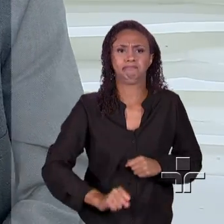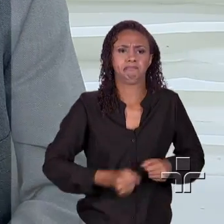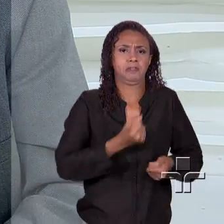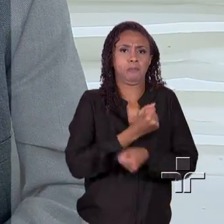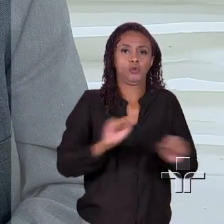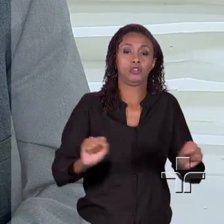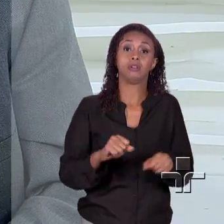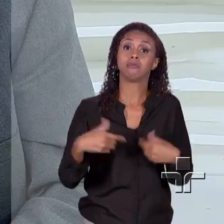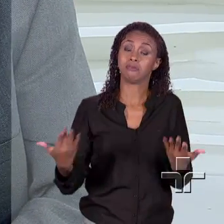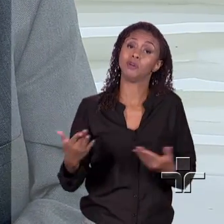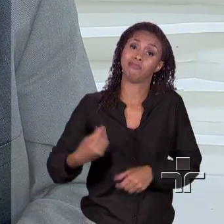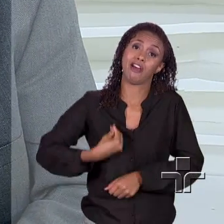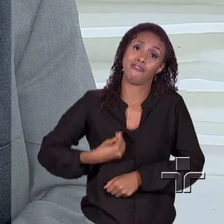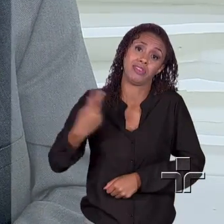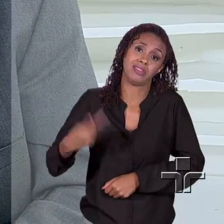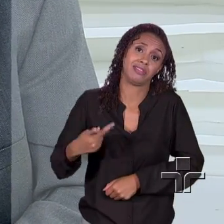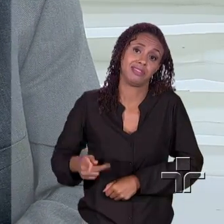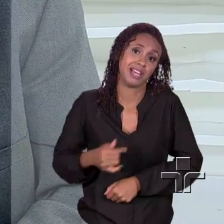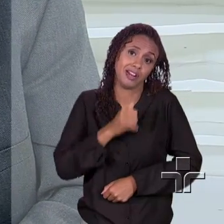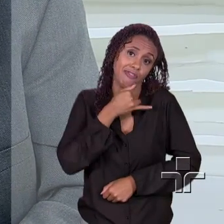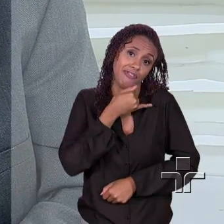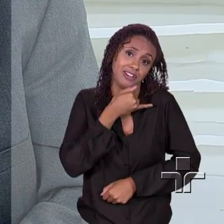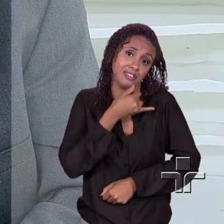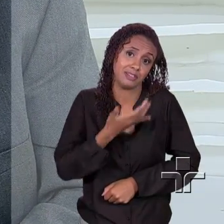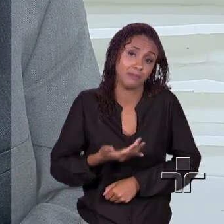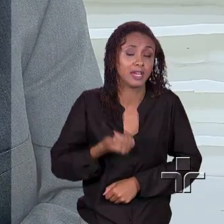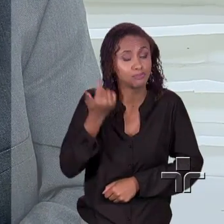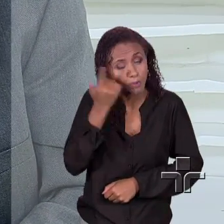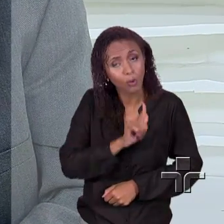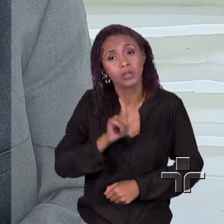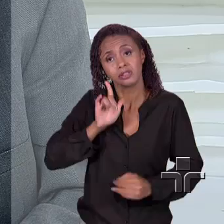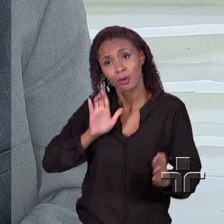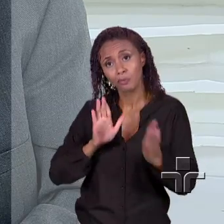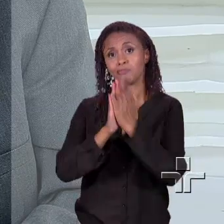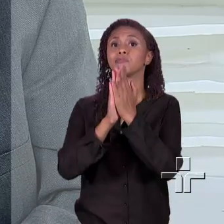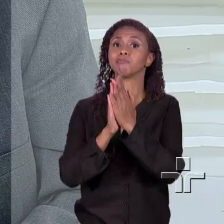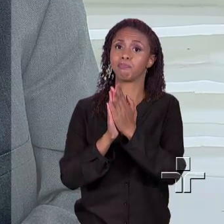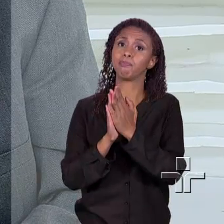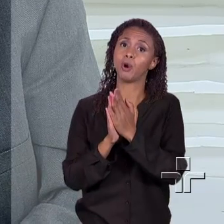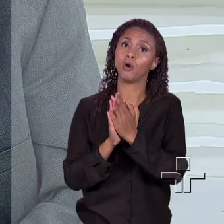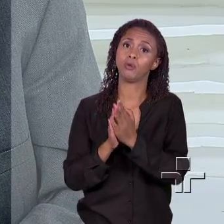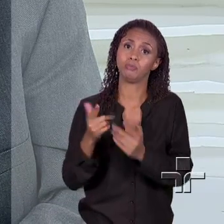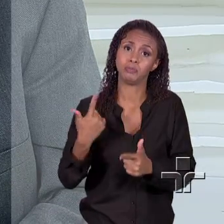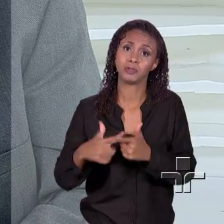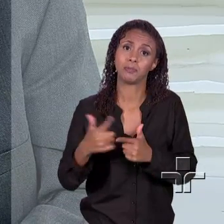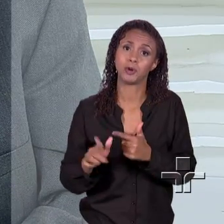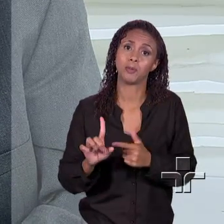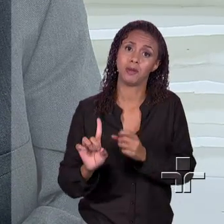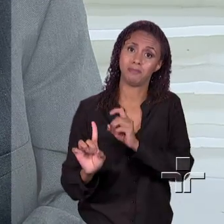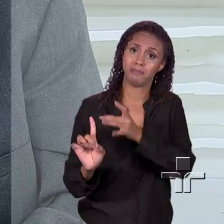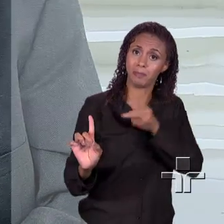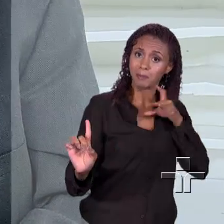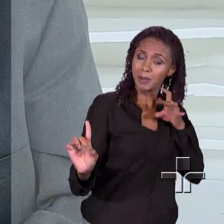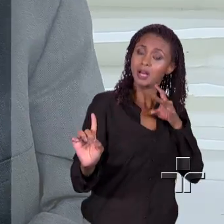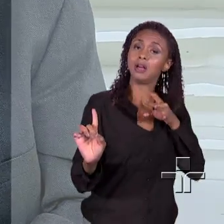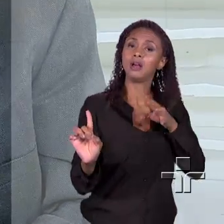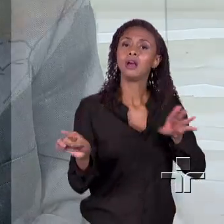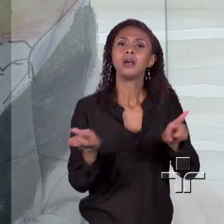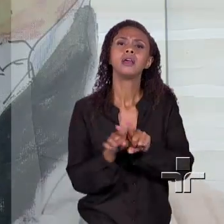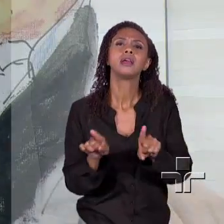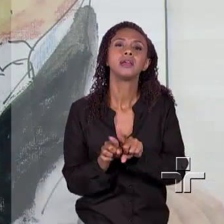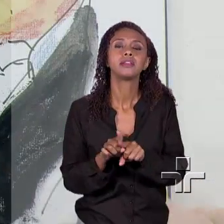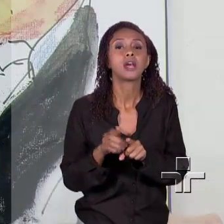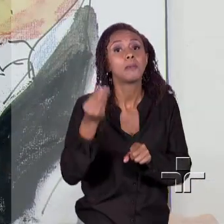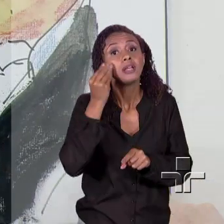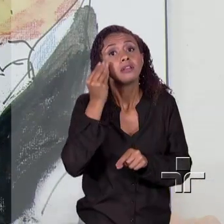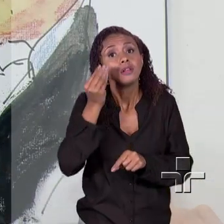momento, infelizmente, em outro momento da vida dele, ele conseguiu enfrentar essa discriminação e tentar transformar a esquerda e a